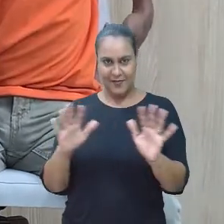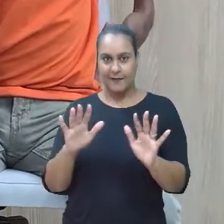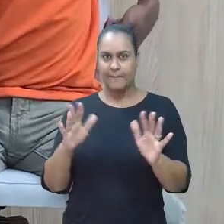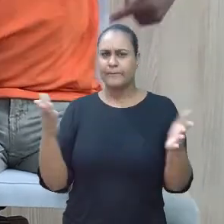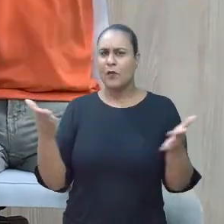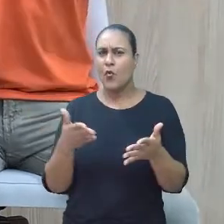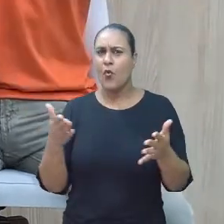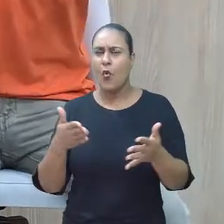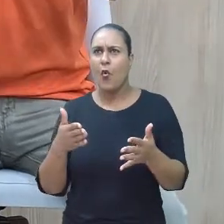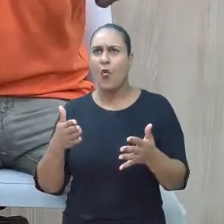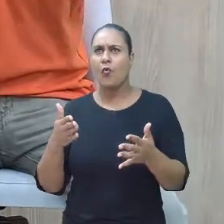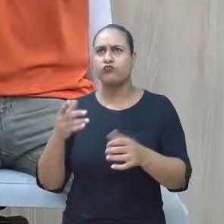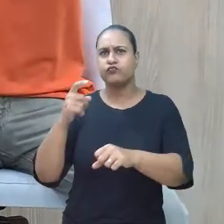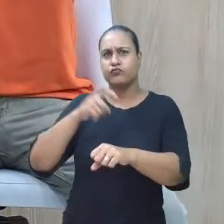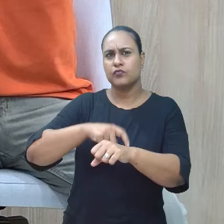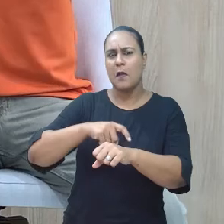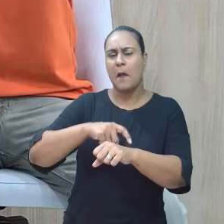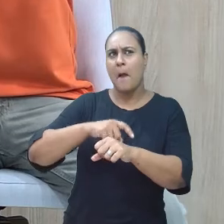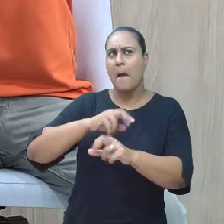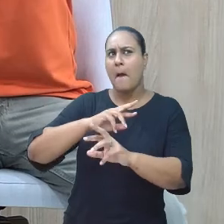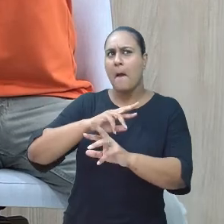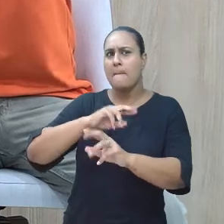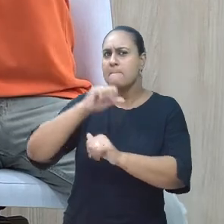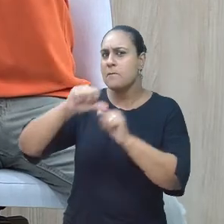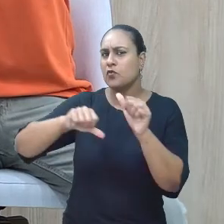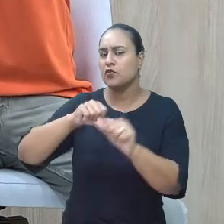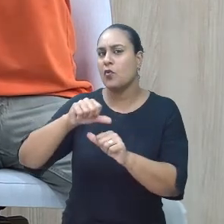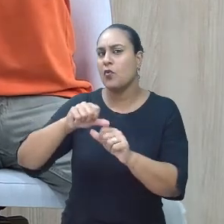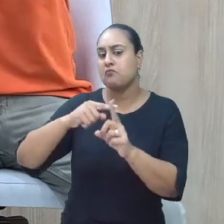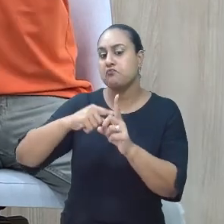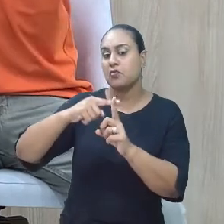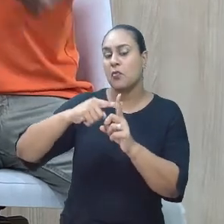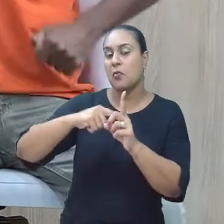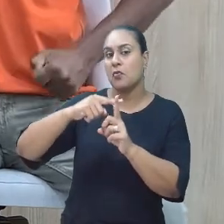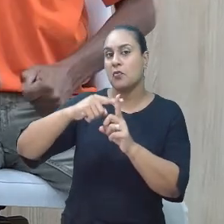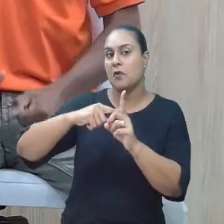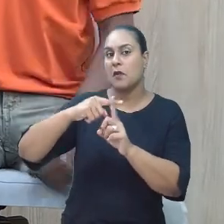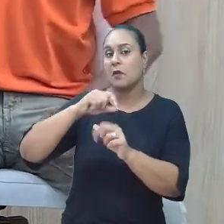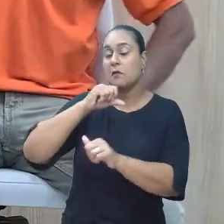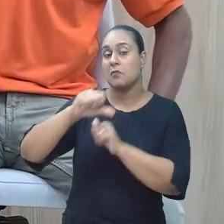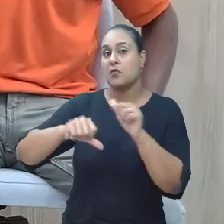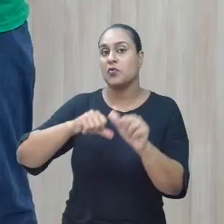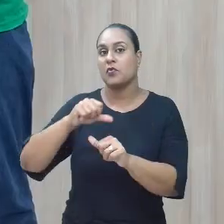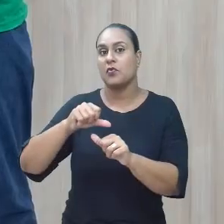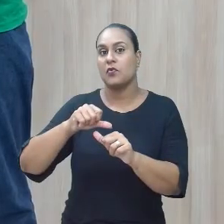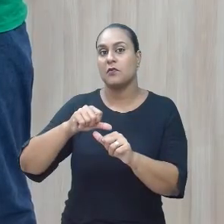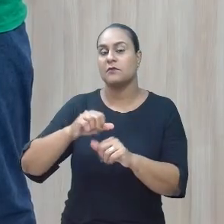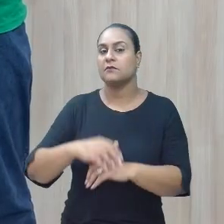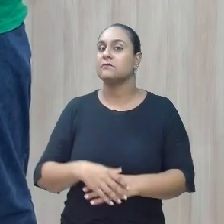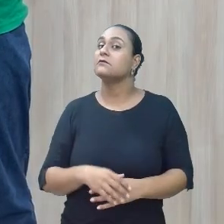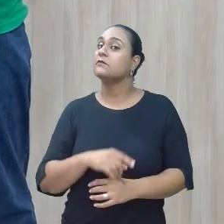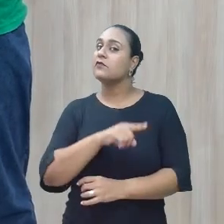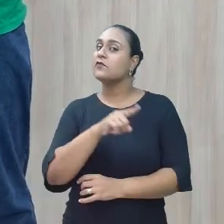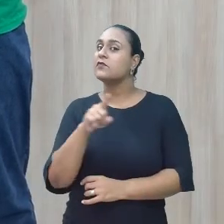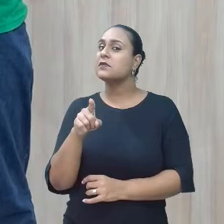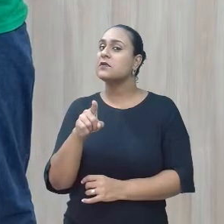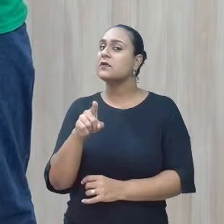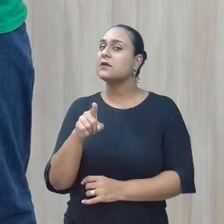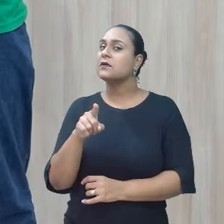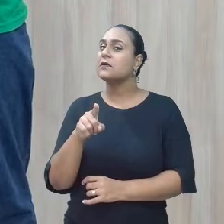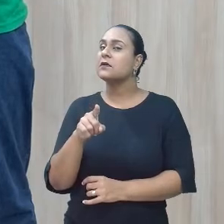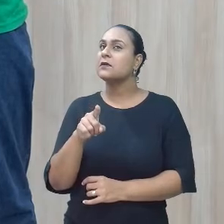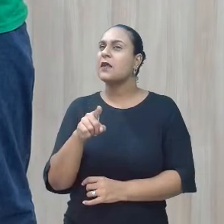hoje mudou ou foi o clima que mudou? E aí, você agora já tem condições de responder. Exato. Vocês aí gritam aí o quê?